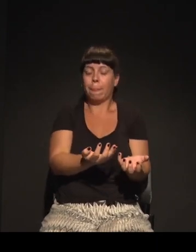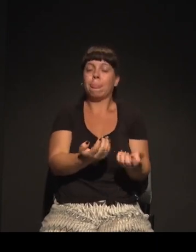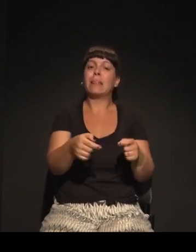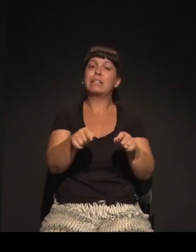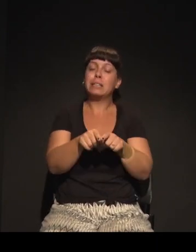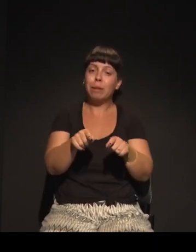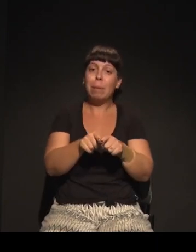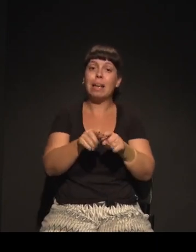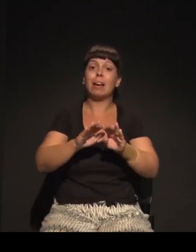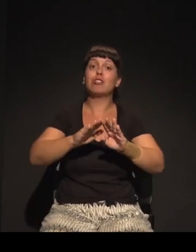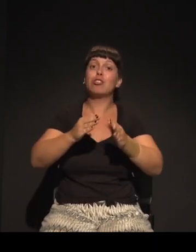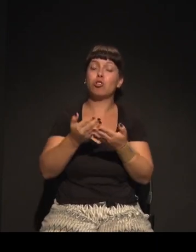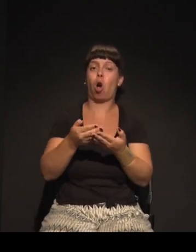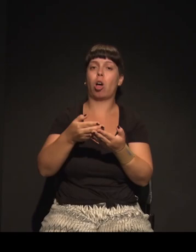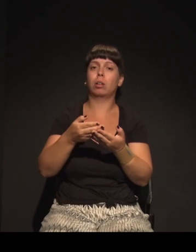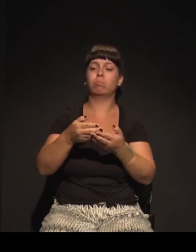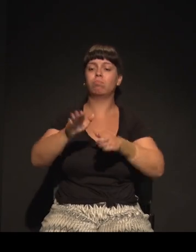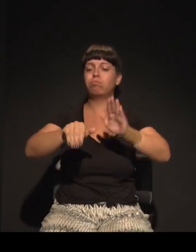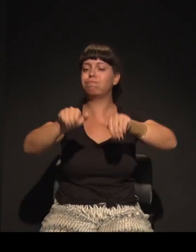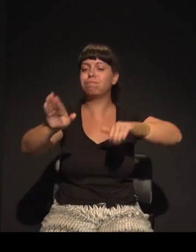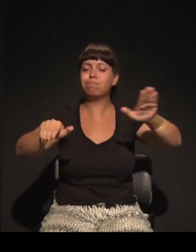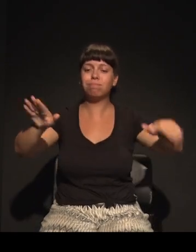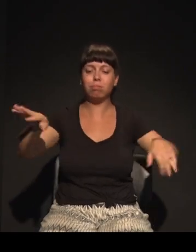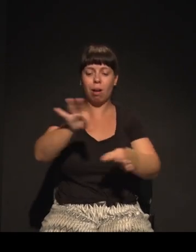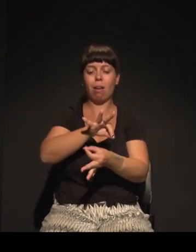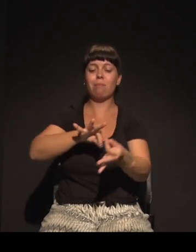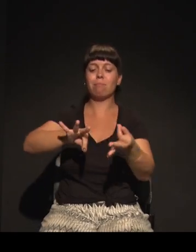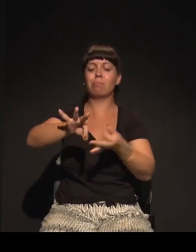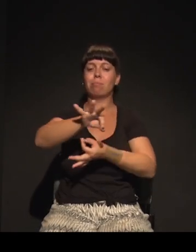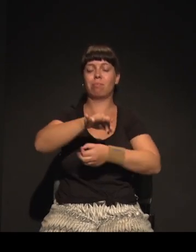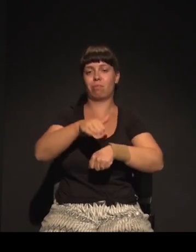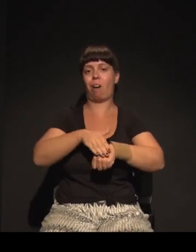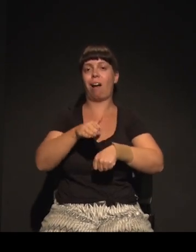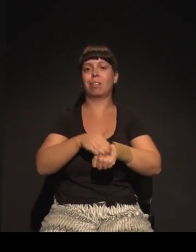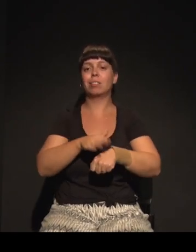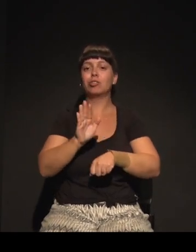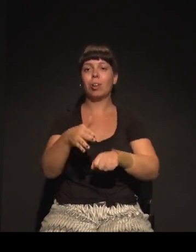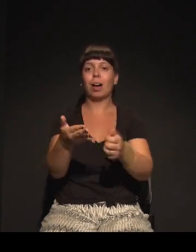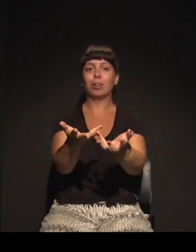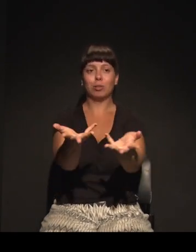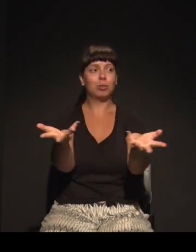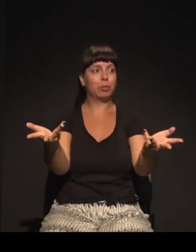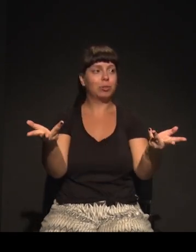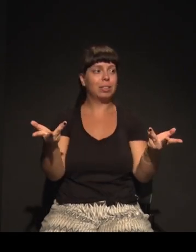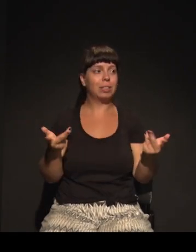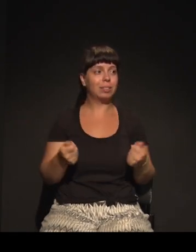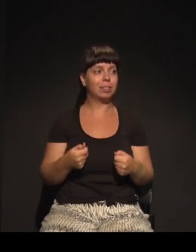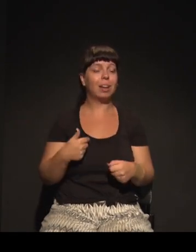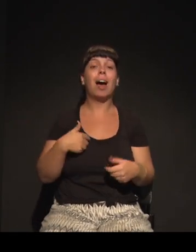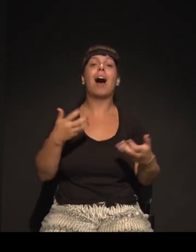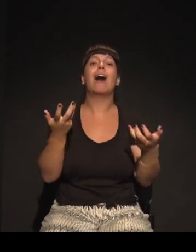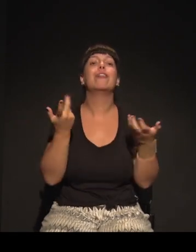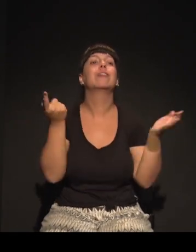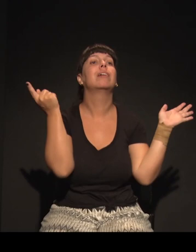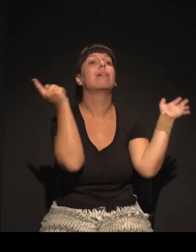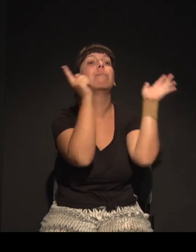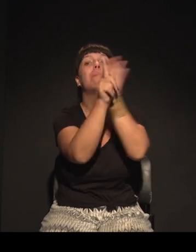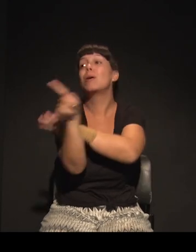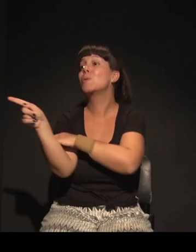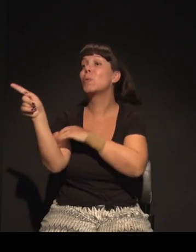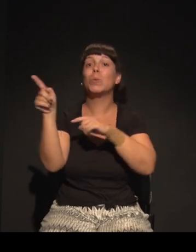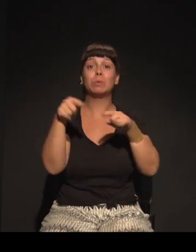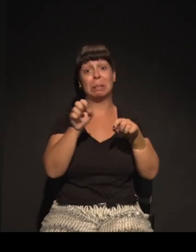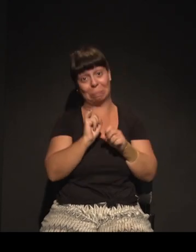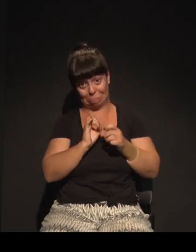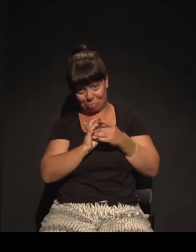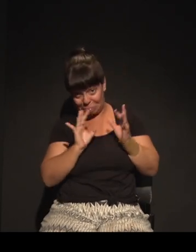o ritual para 8 acontecer desde já convido a todos e eu queria fazer uma pergunta assim pra vocês assim